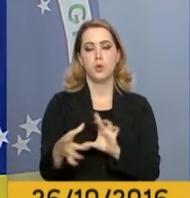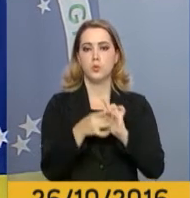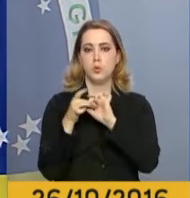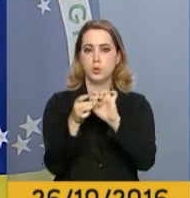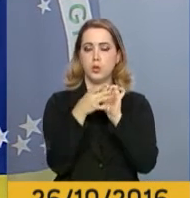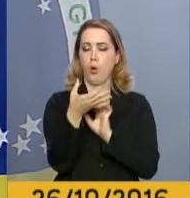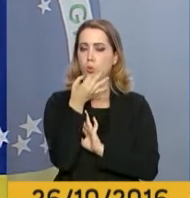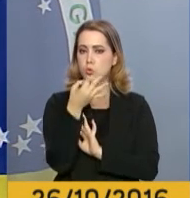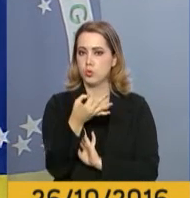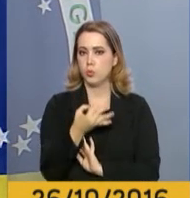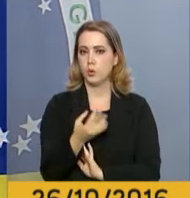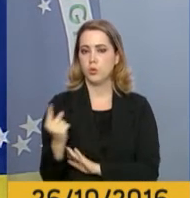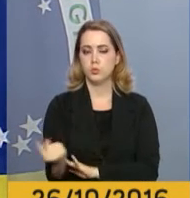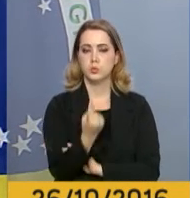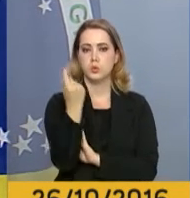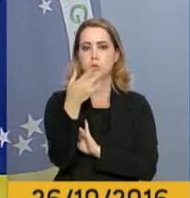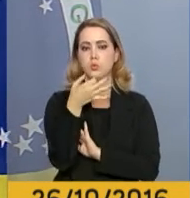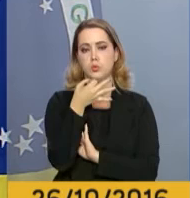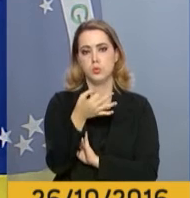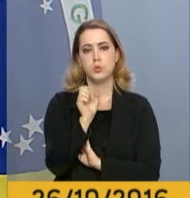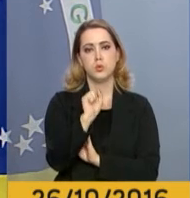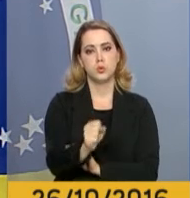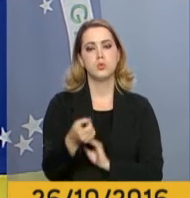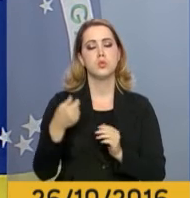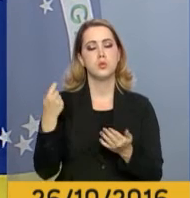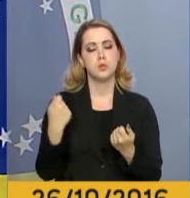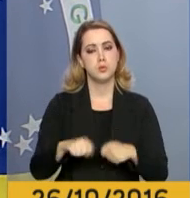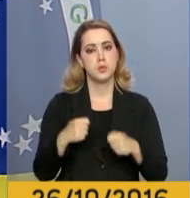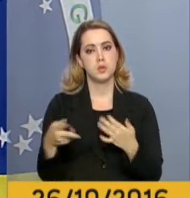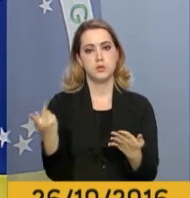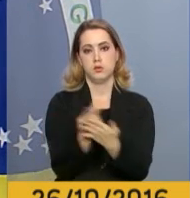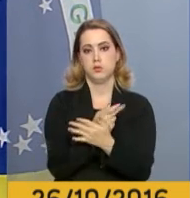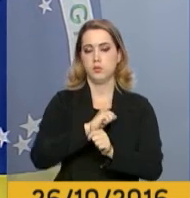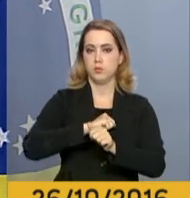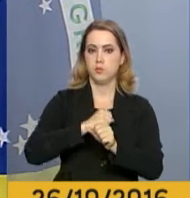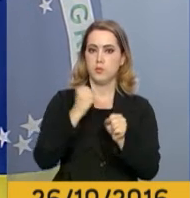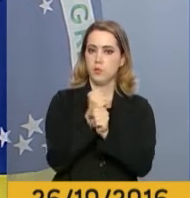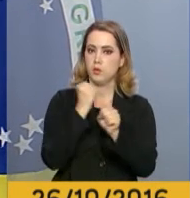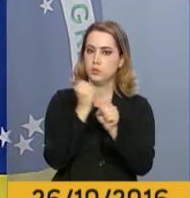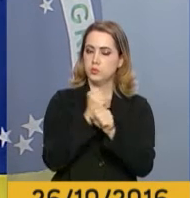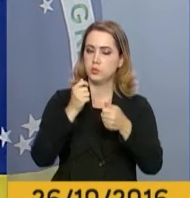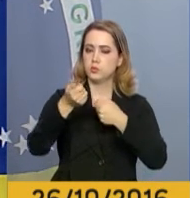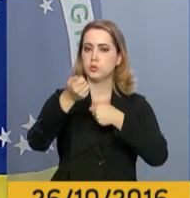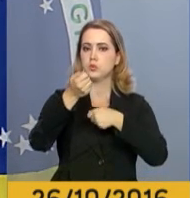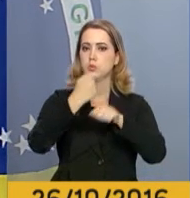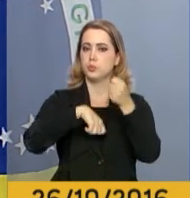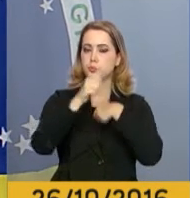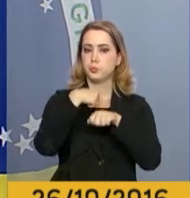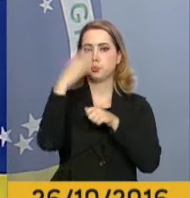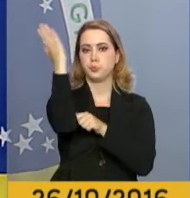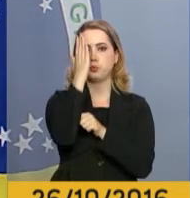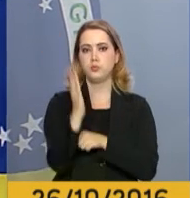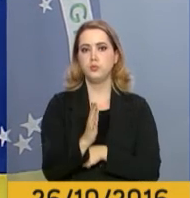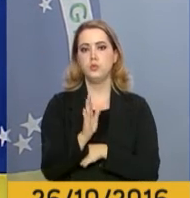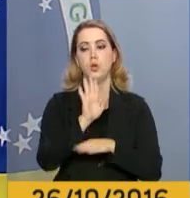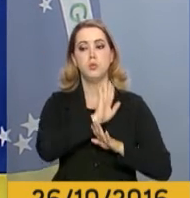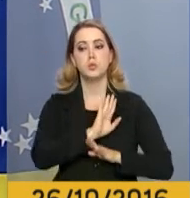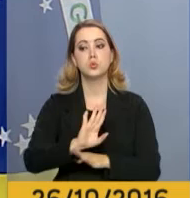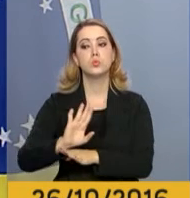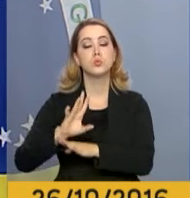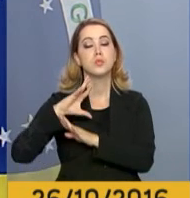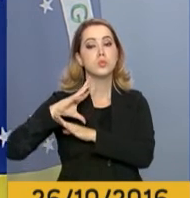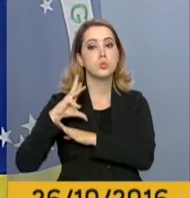em relação ao que precisa ser feito para a reconstrução da economia brasileira em benefício de